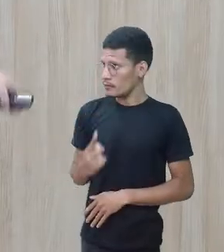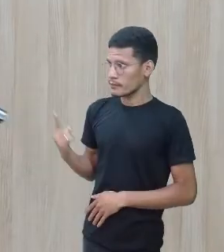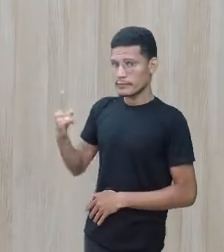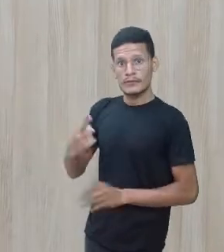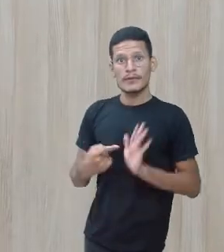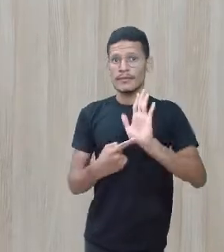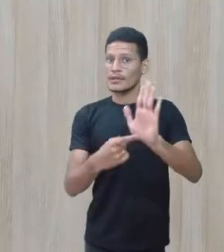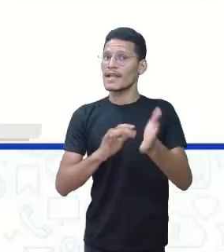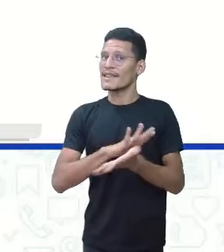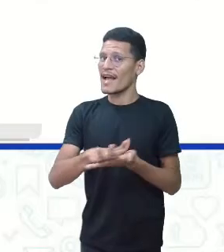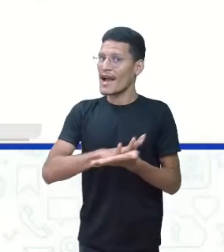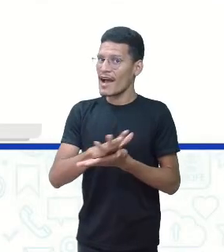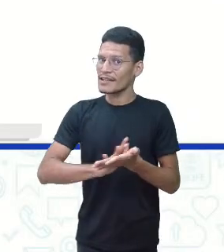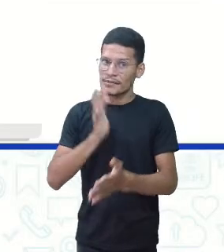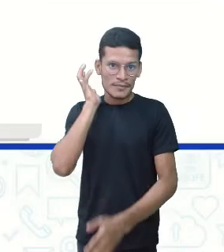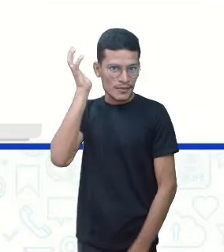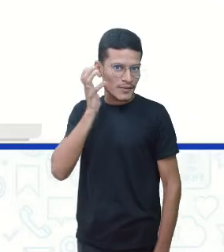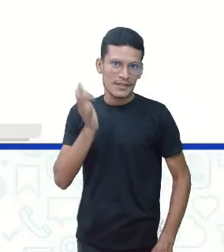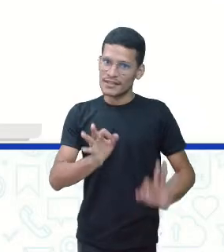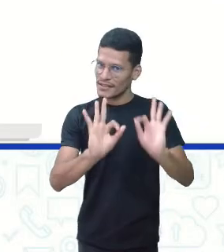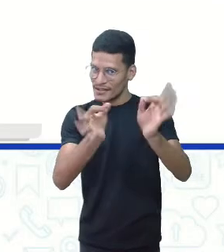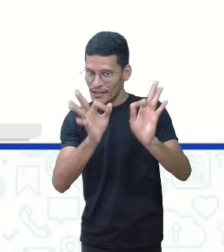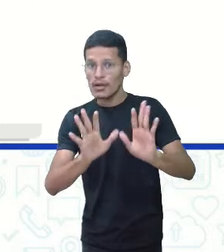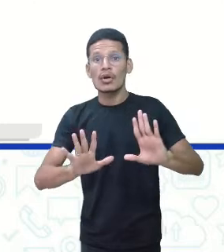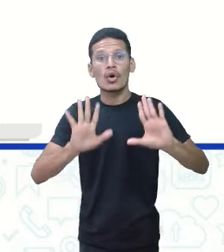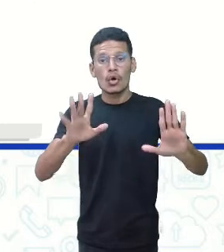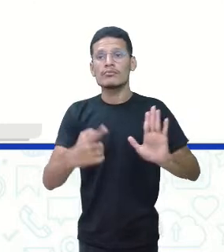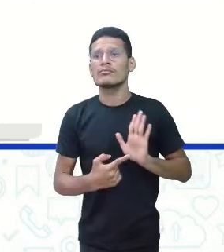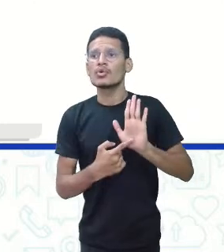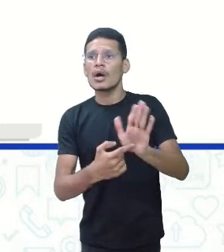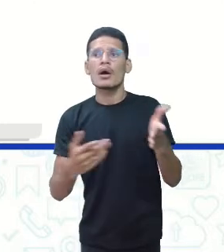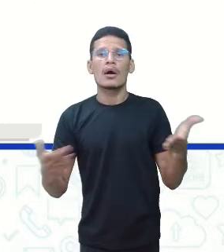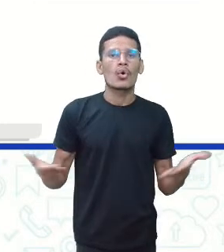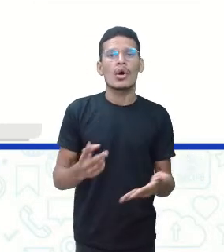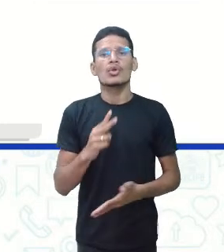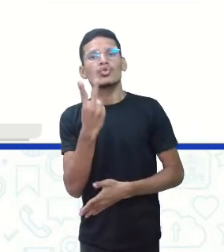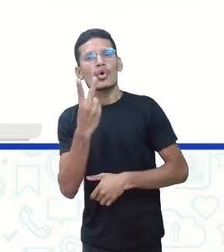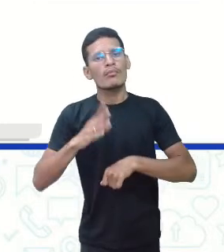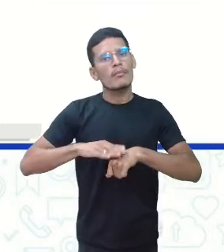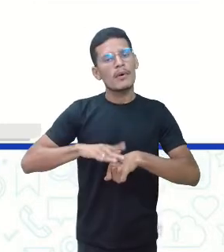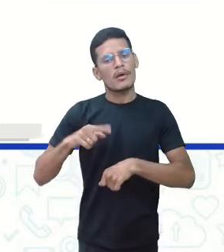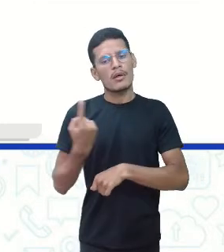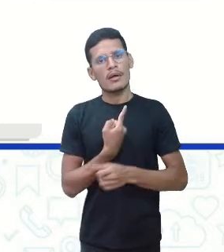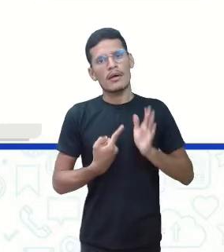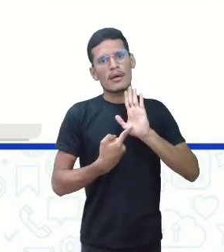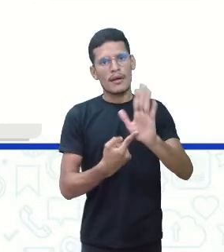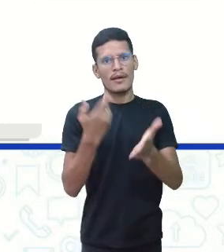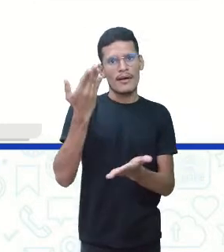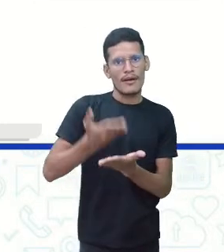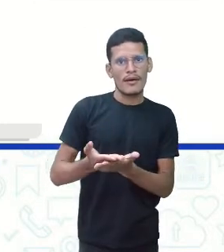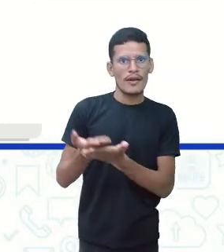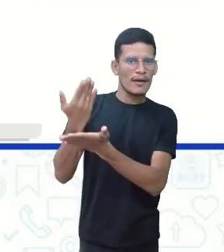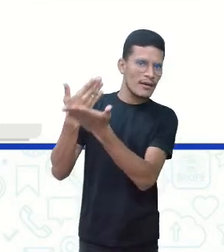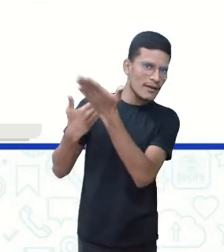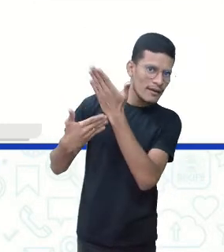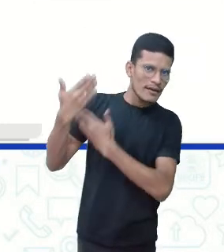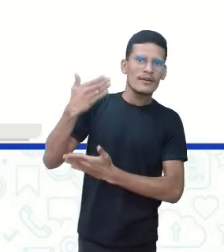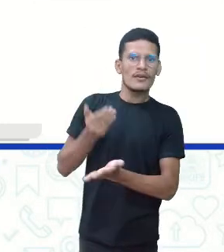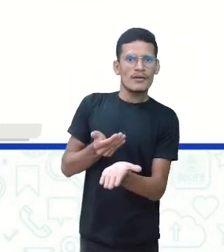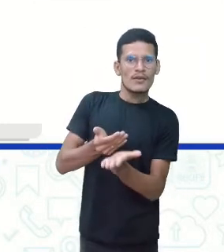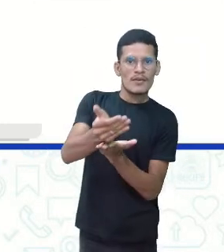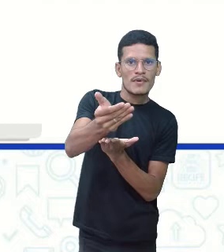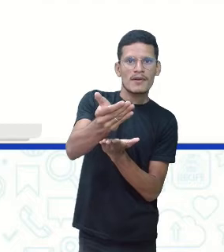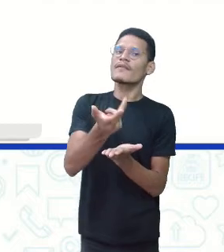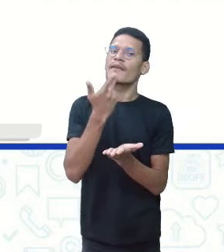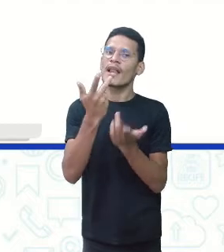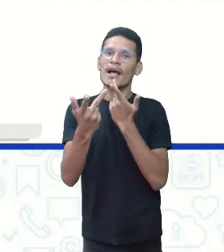sem musiquinha, Billy, eu trouxe aqui duas situações que a gente apresentou na aula inicial, né, na aula que falava